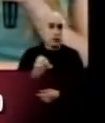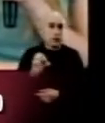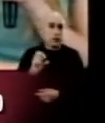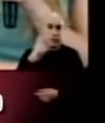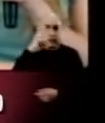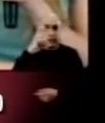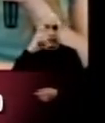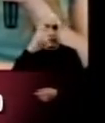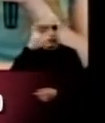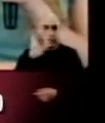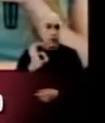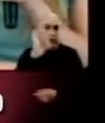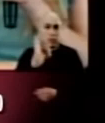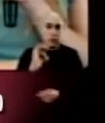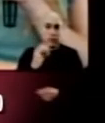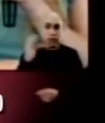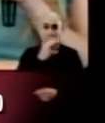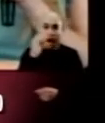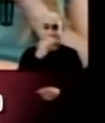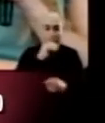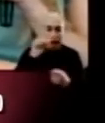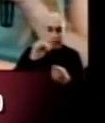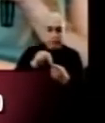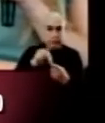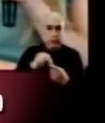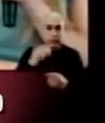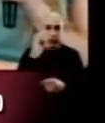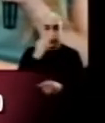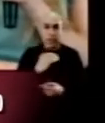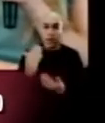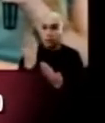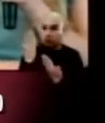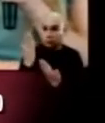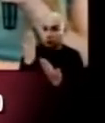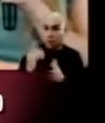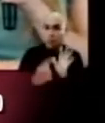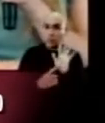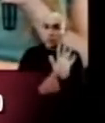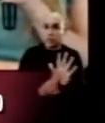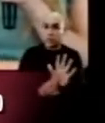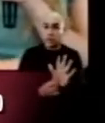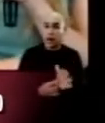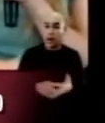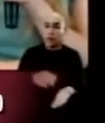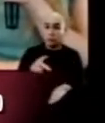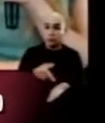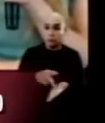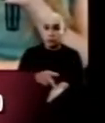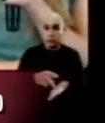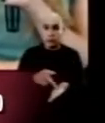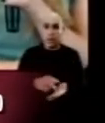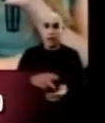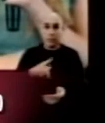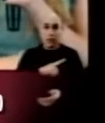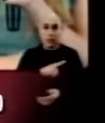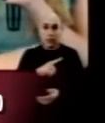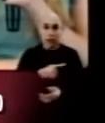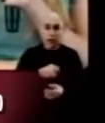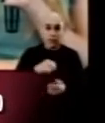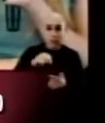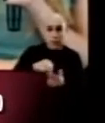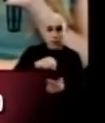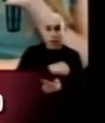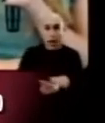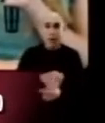de teste rápido, certo? Então, esse slide é para demonstrar para vocês que realmente o exame que vai detectar se a pessoa